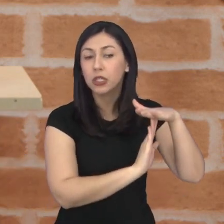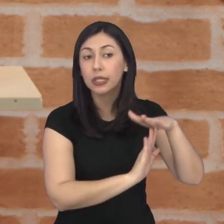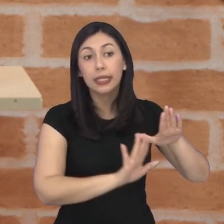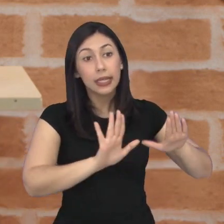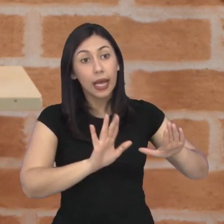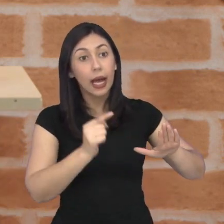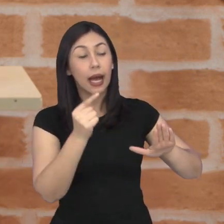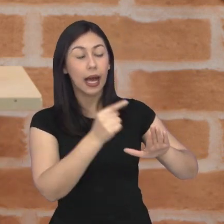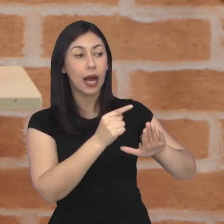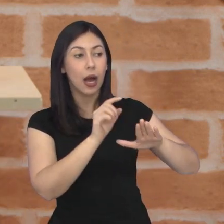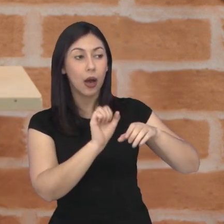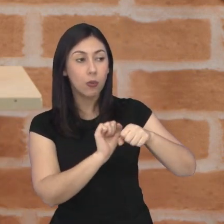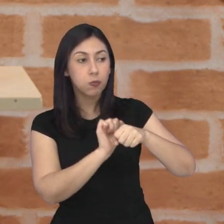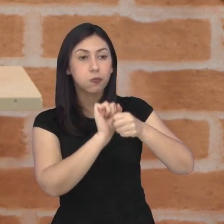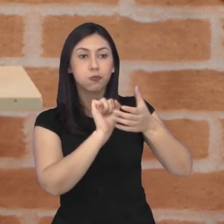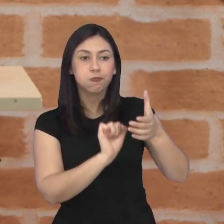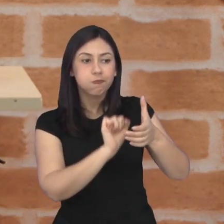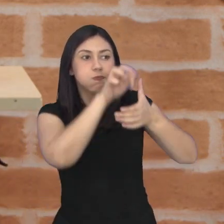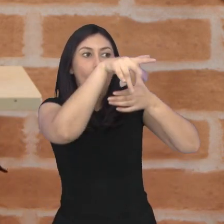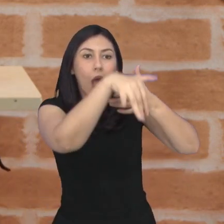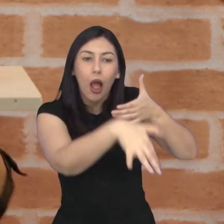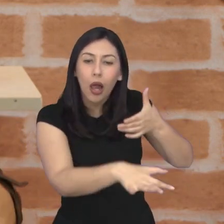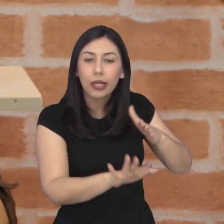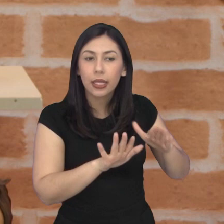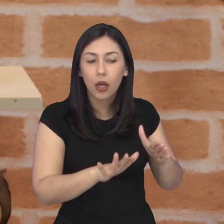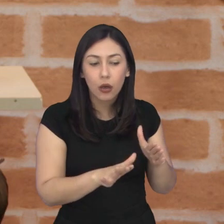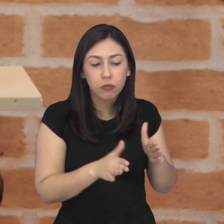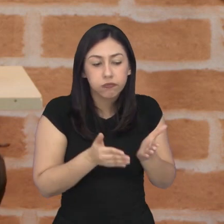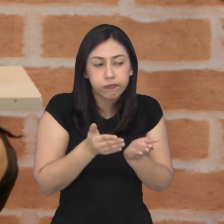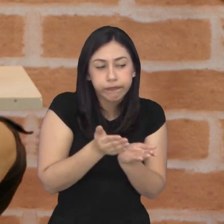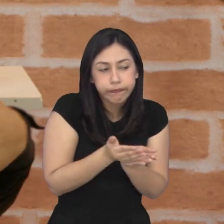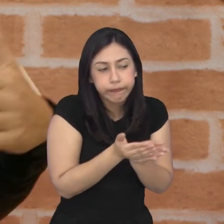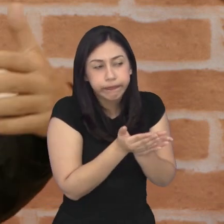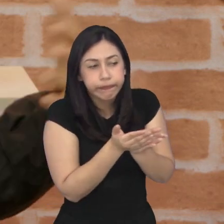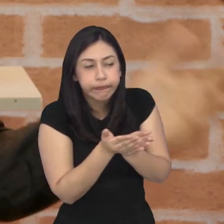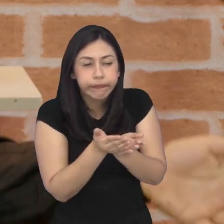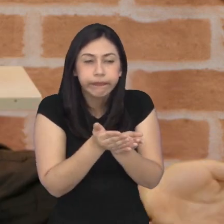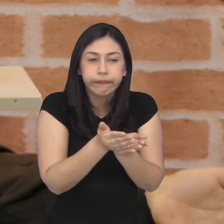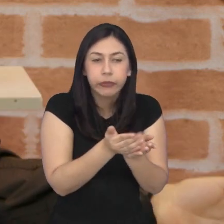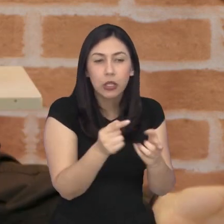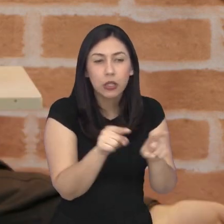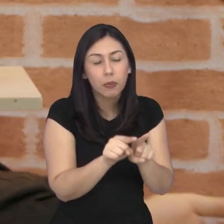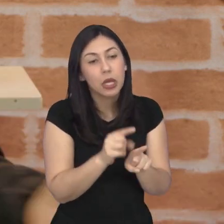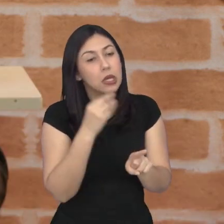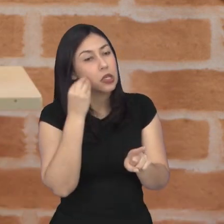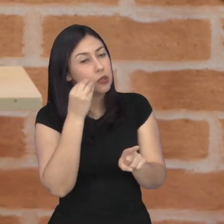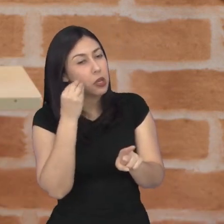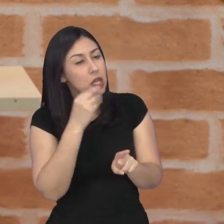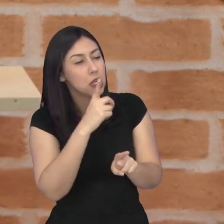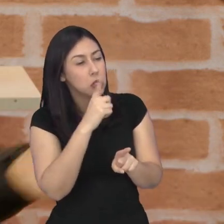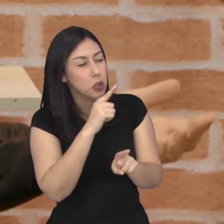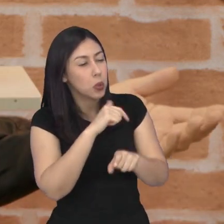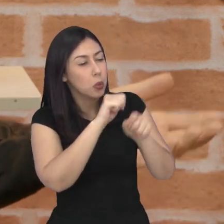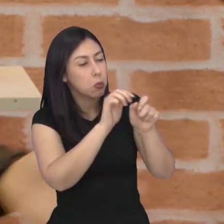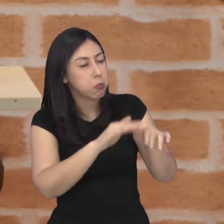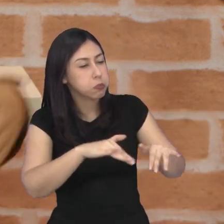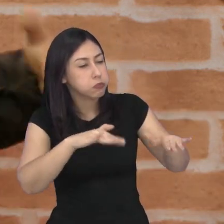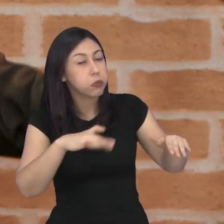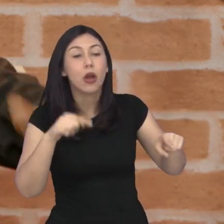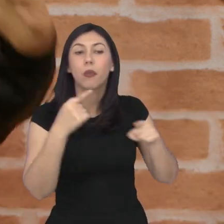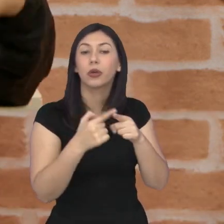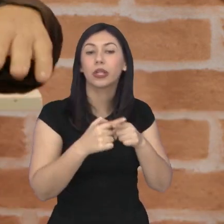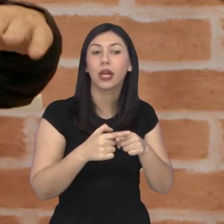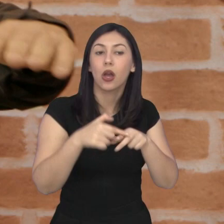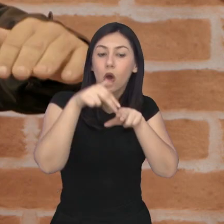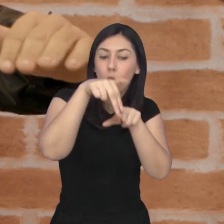a lava ali, como tudo eu falei, é gradativo, né? Então você vai se aproximando, a minha intimidade com o oceano por surfar ondas também ajudou, que